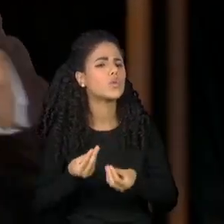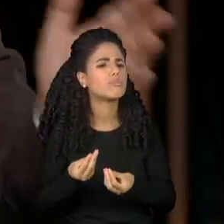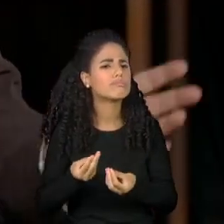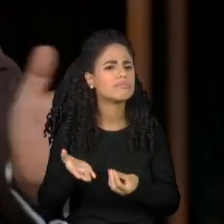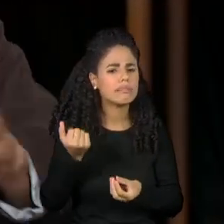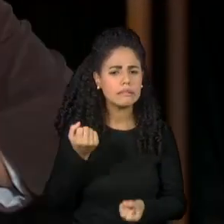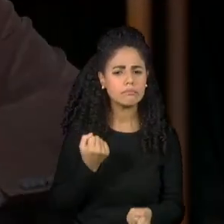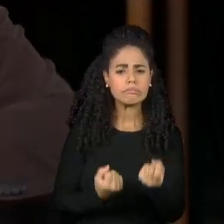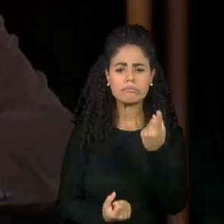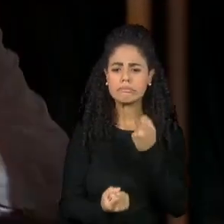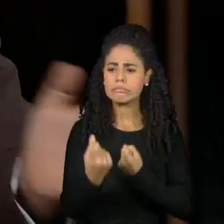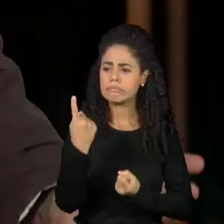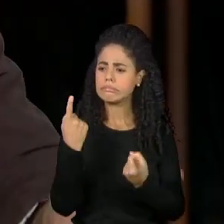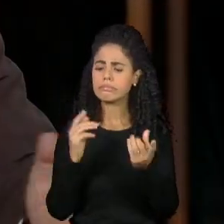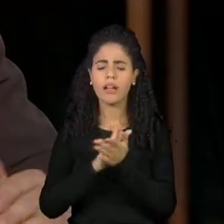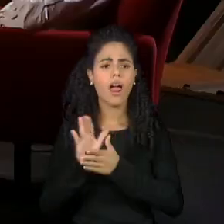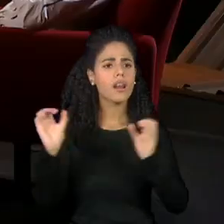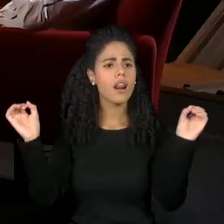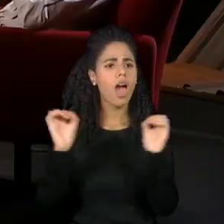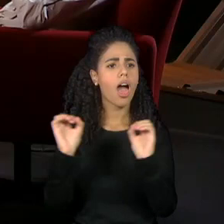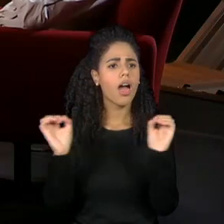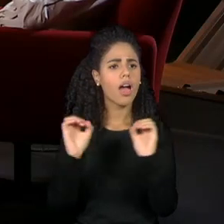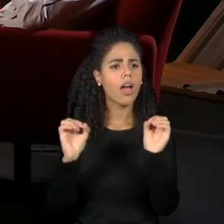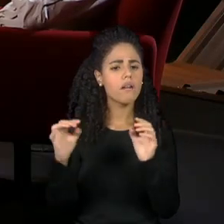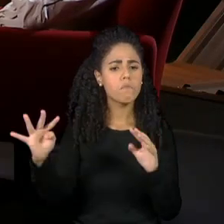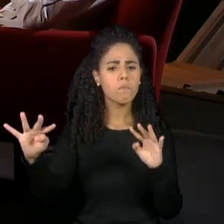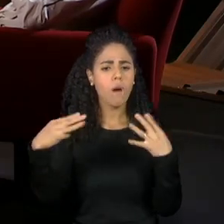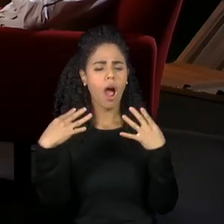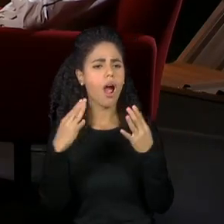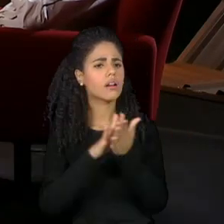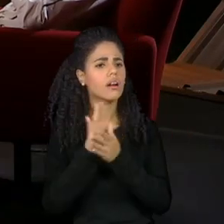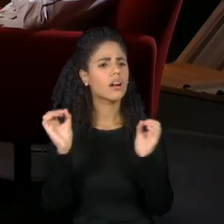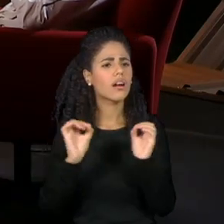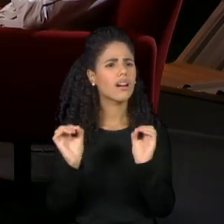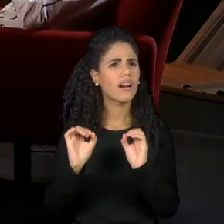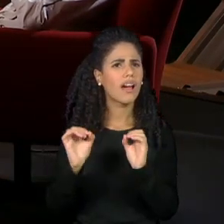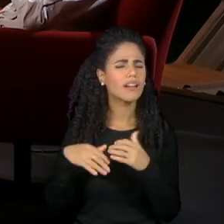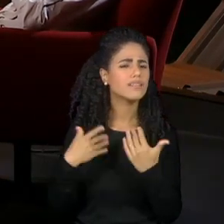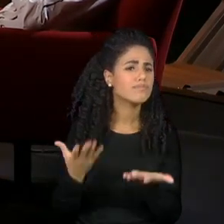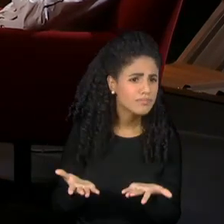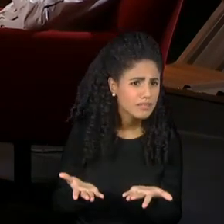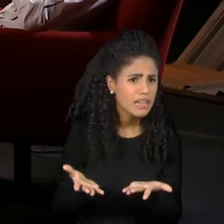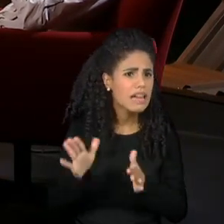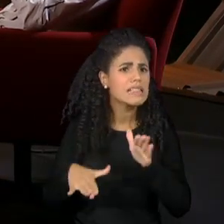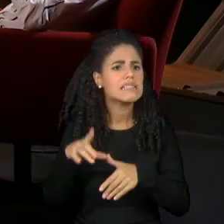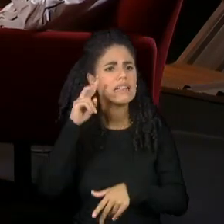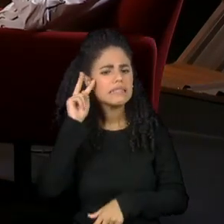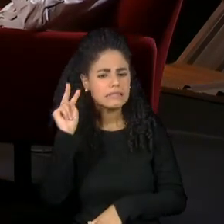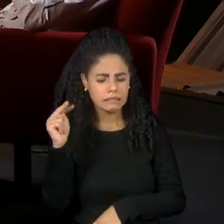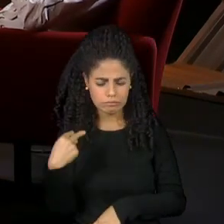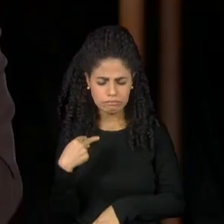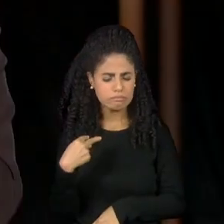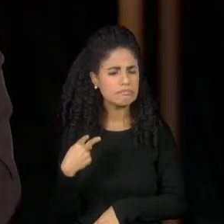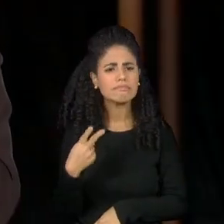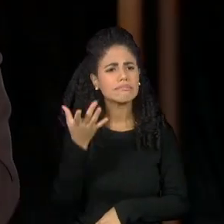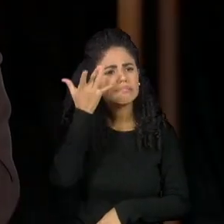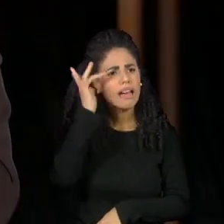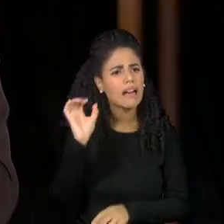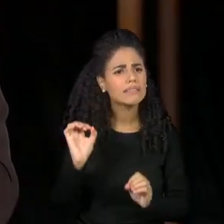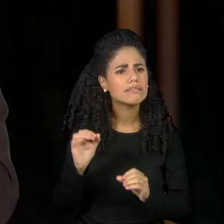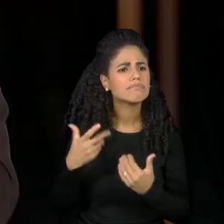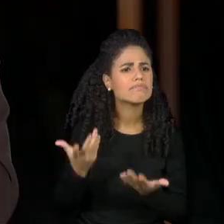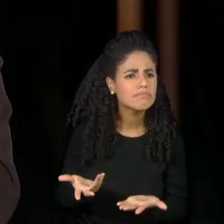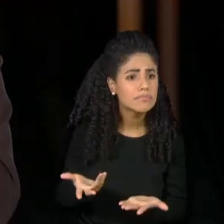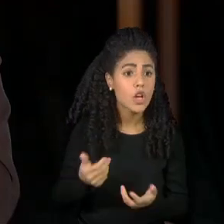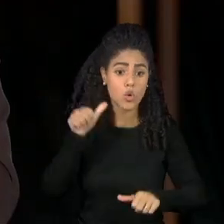não tinha ninguém olhando um monte de gente que inclusive o grande parte eu às vezes nem sabia quem era isso mudou